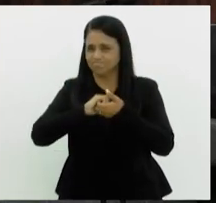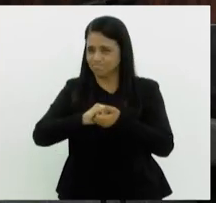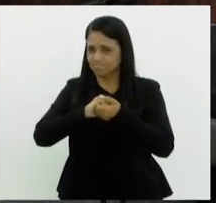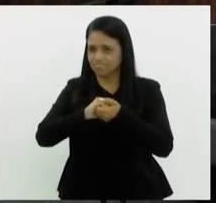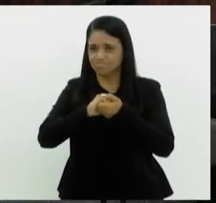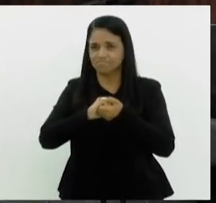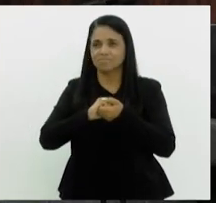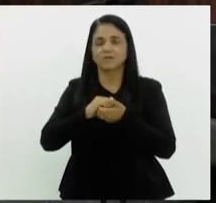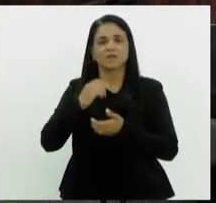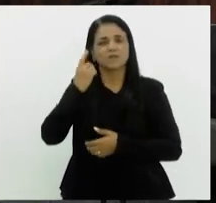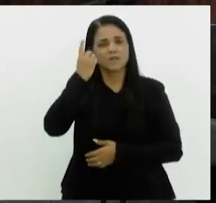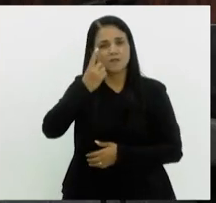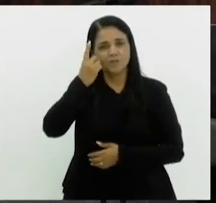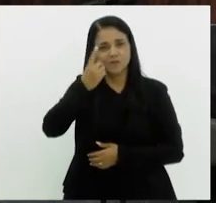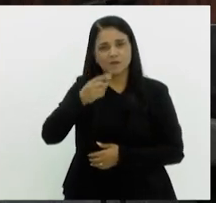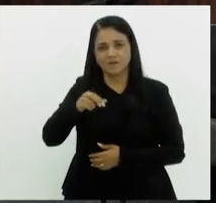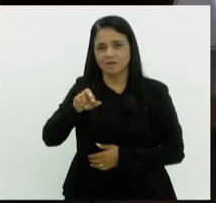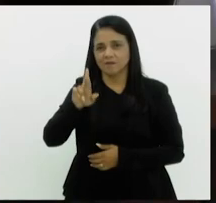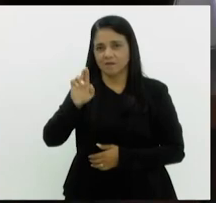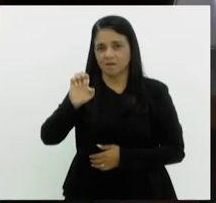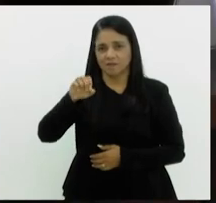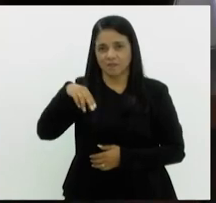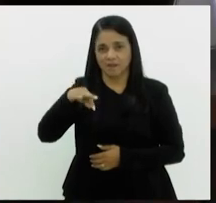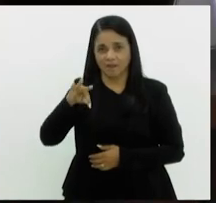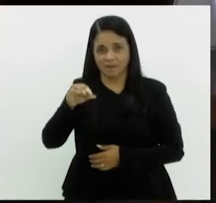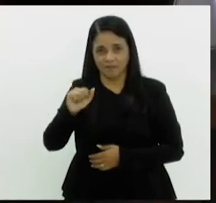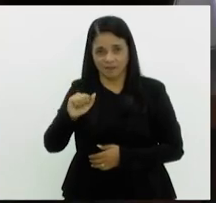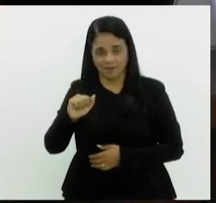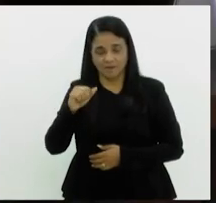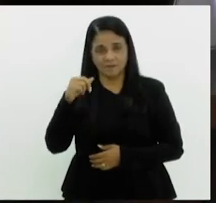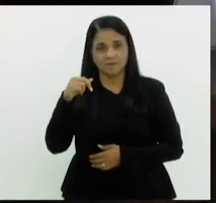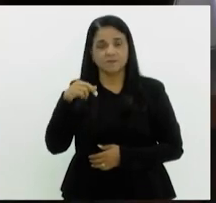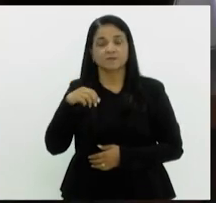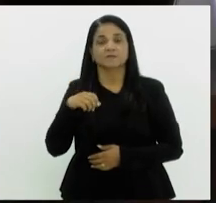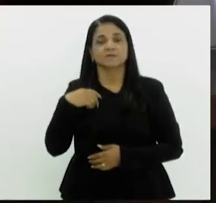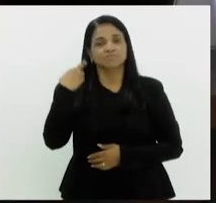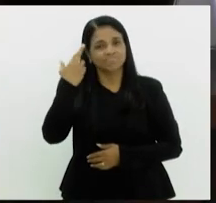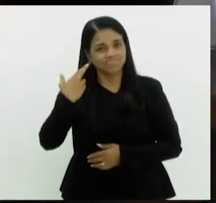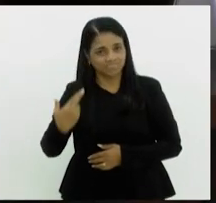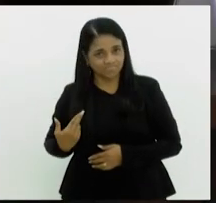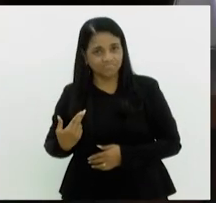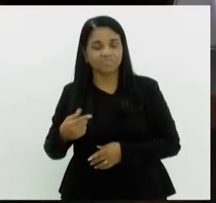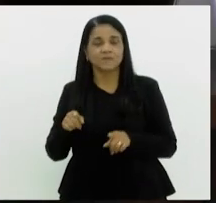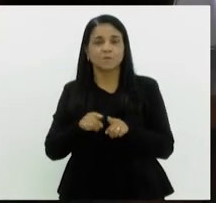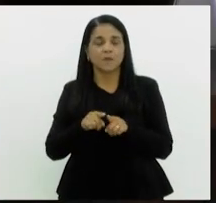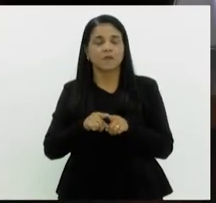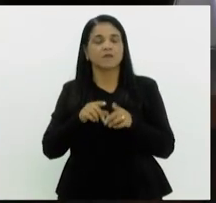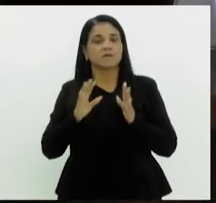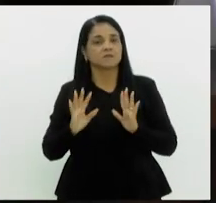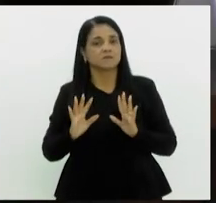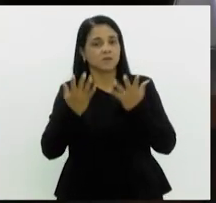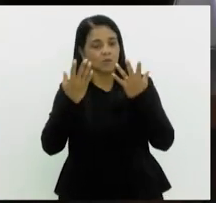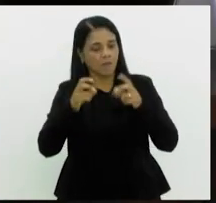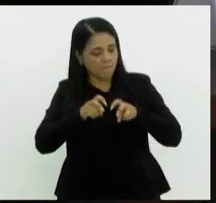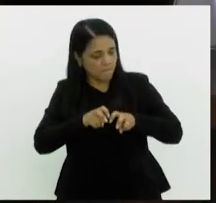Excelência, deputada estadual Renata Souza, pela iniciativa. Quero saudar a